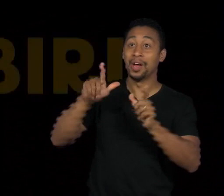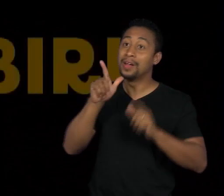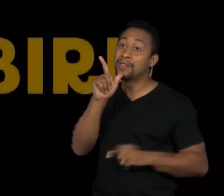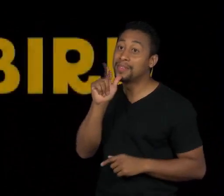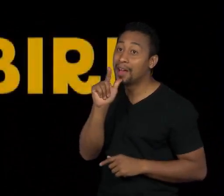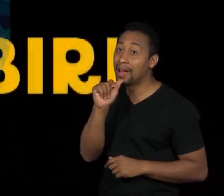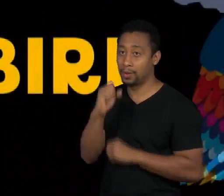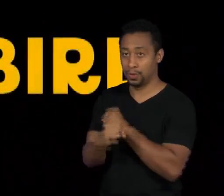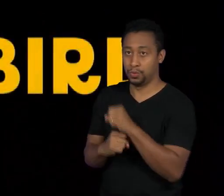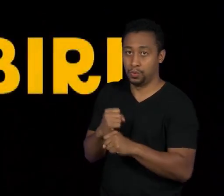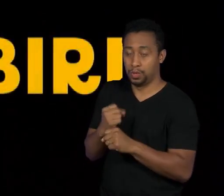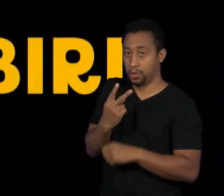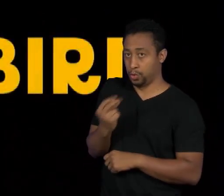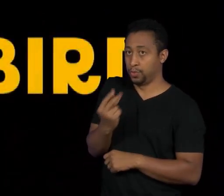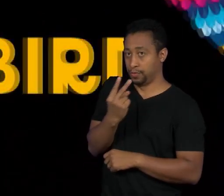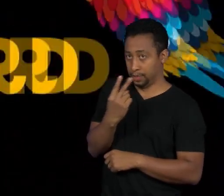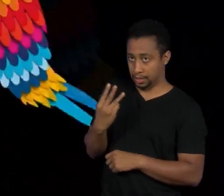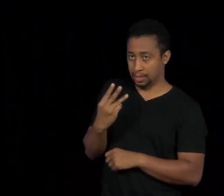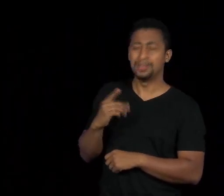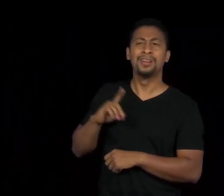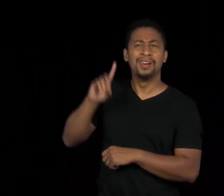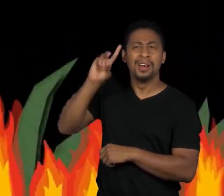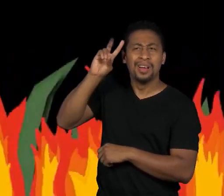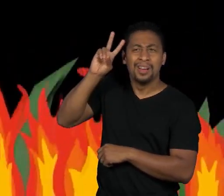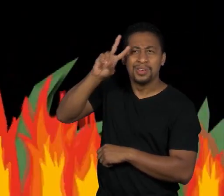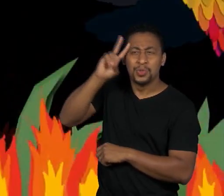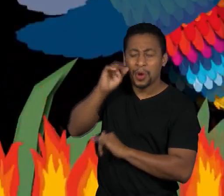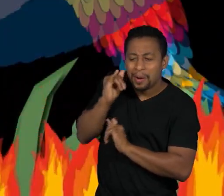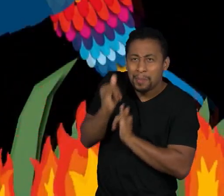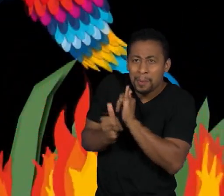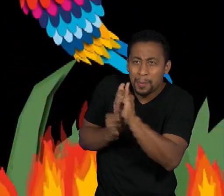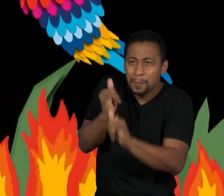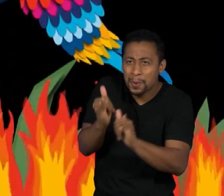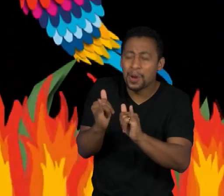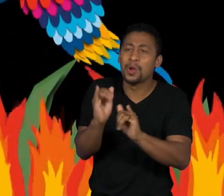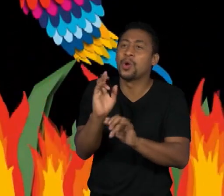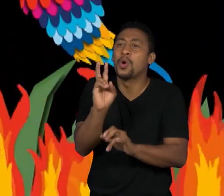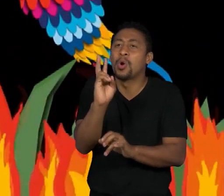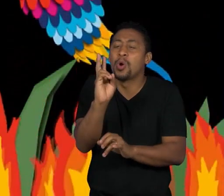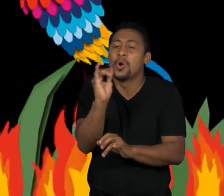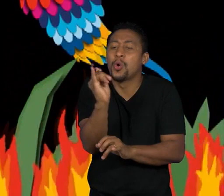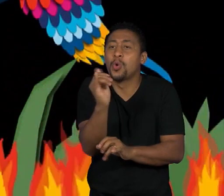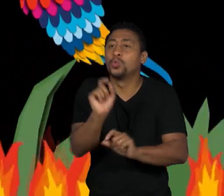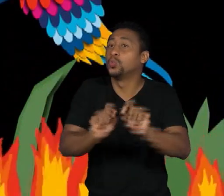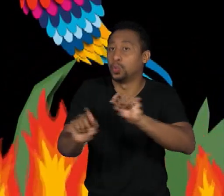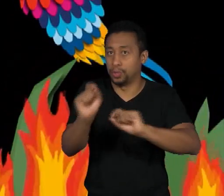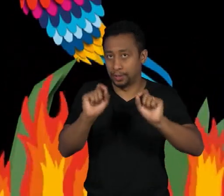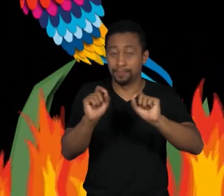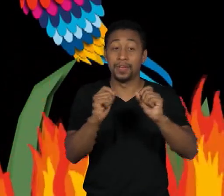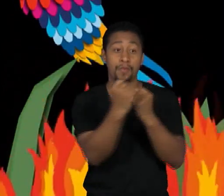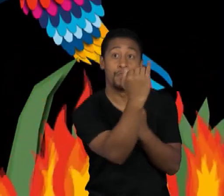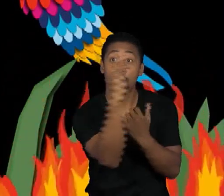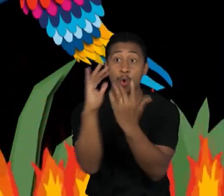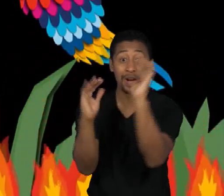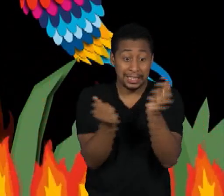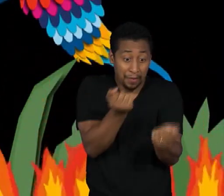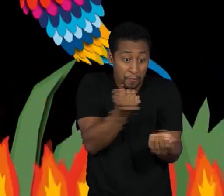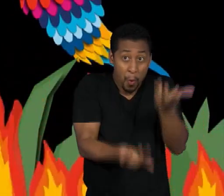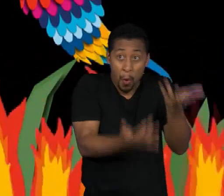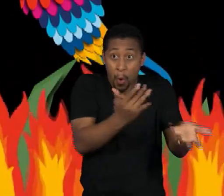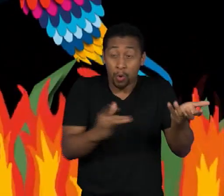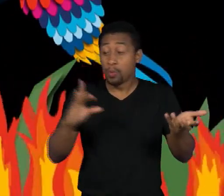A lenda diz que uma beija-flor tentava apagar o fogo na mata jogando gotas de água que carregava no